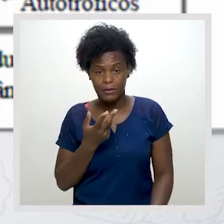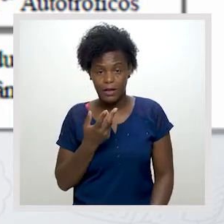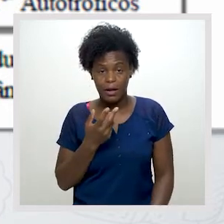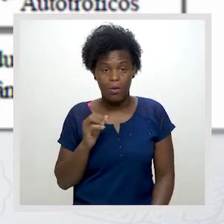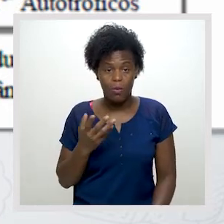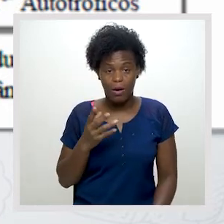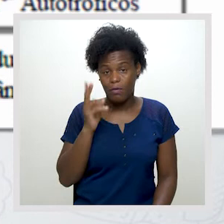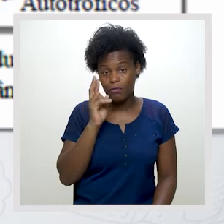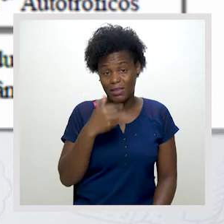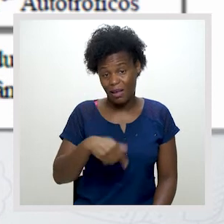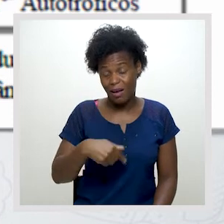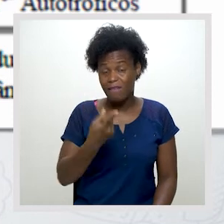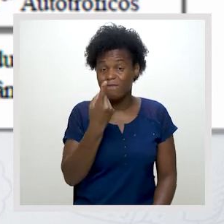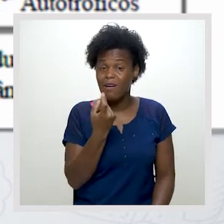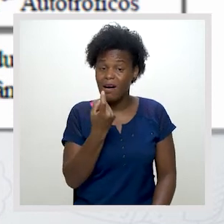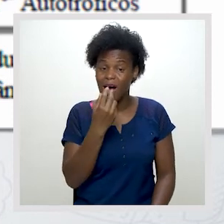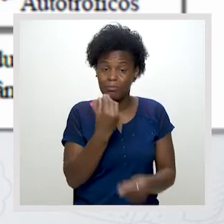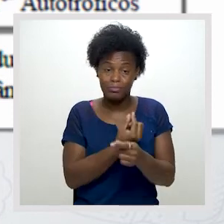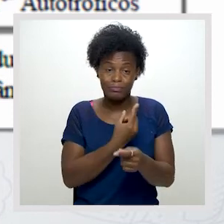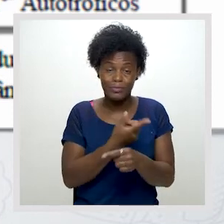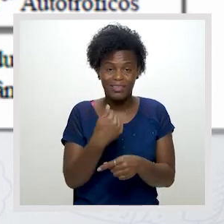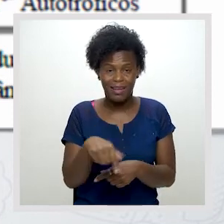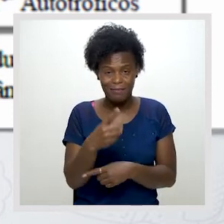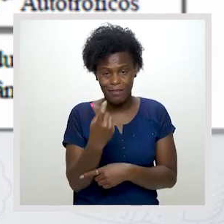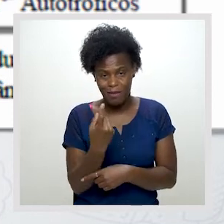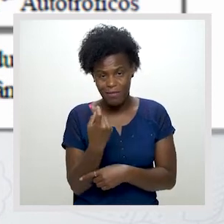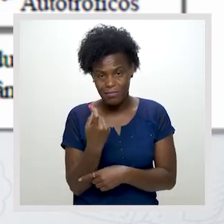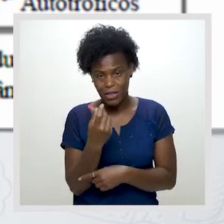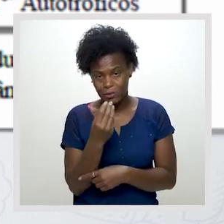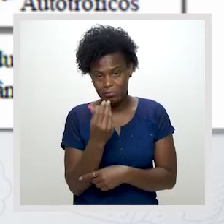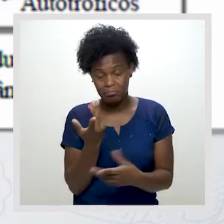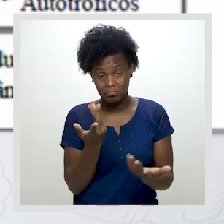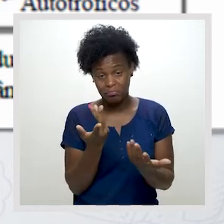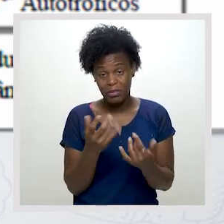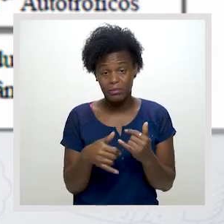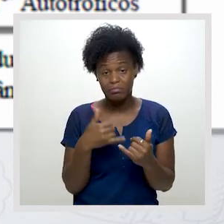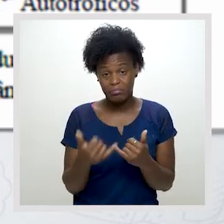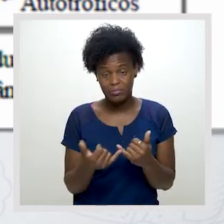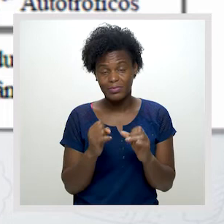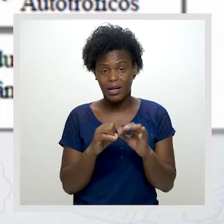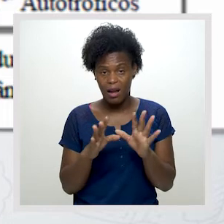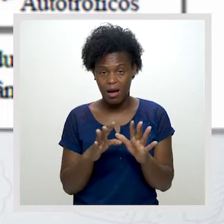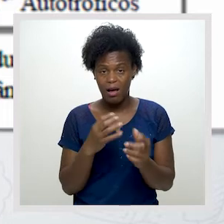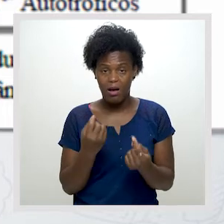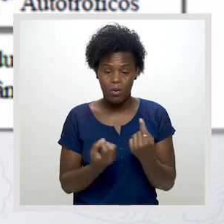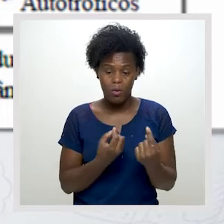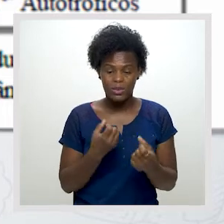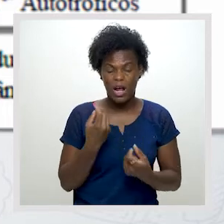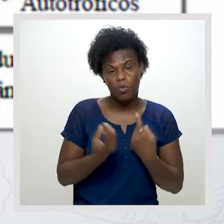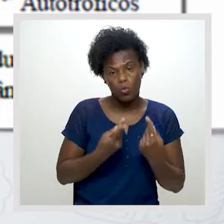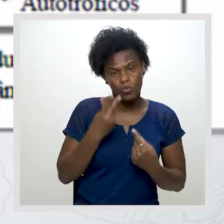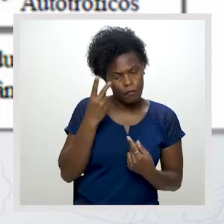Havendo escassez dessas substâncias, então, obviamente, que uns resistiram